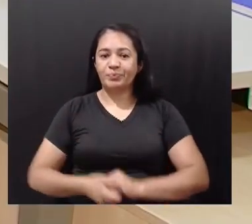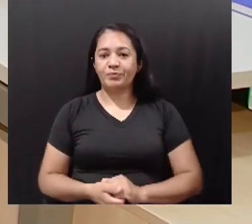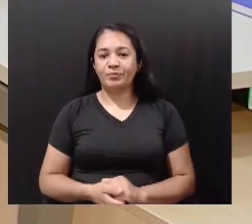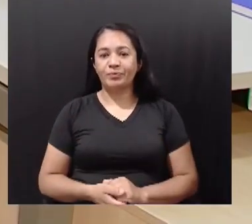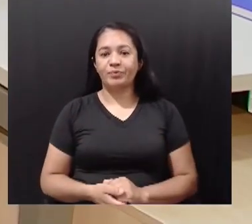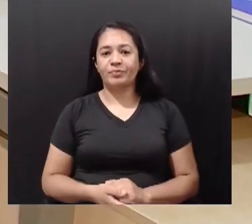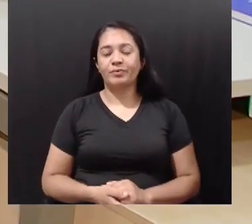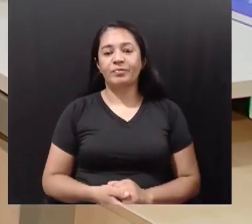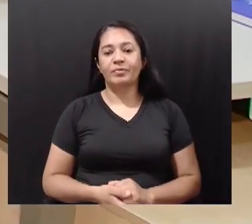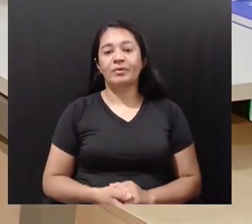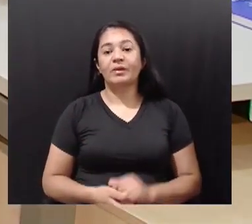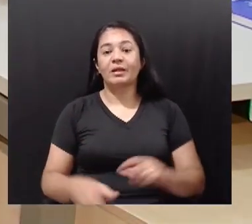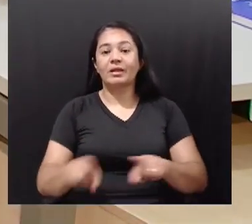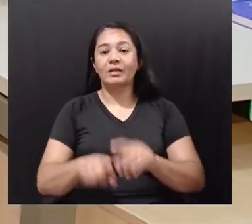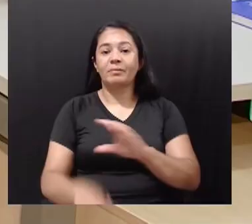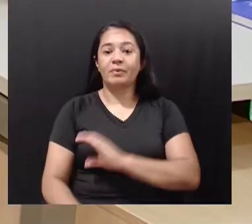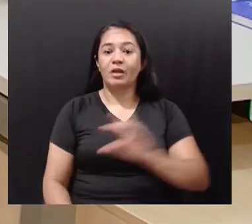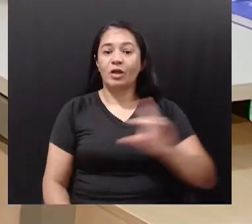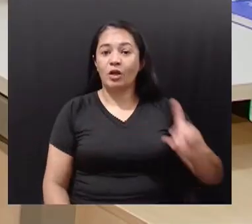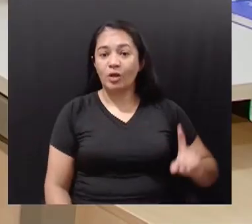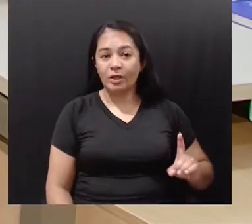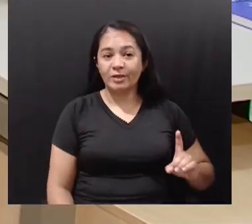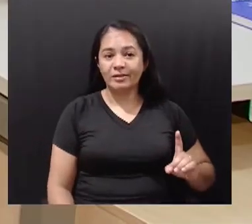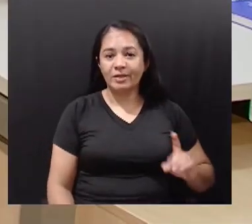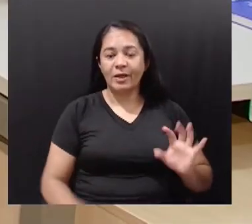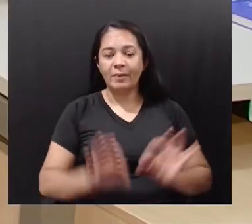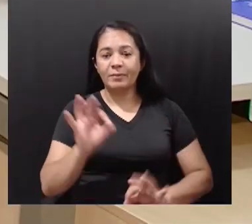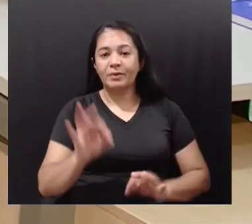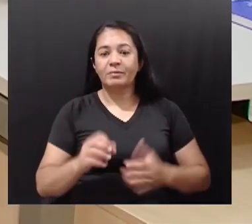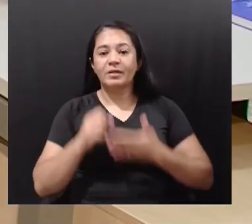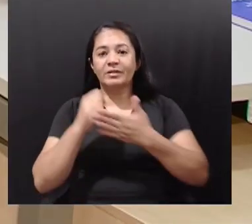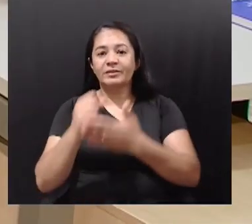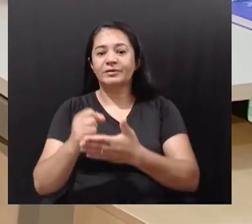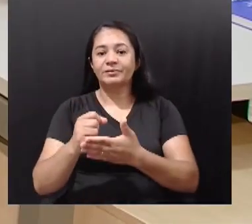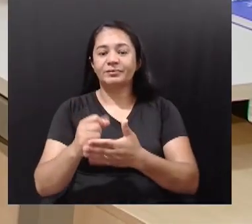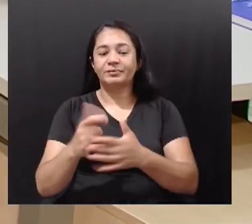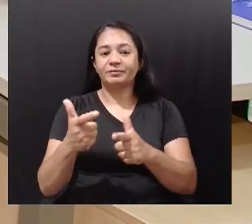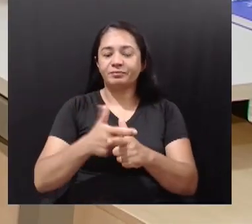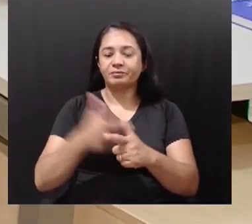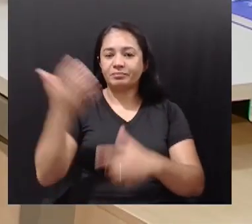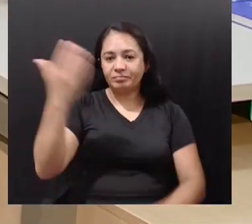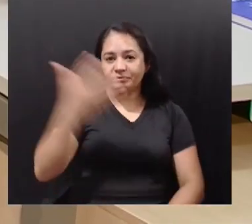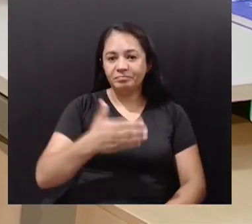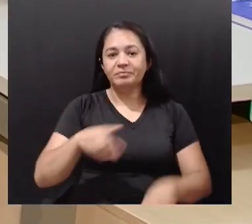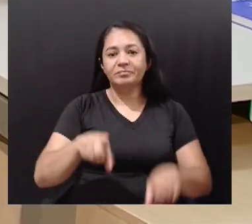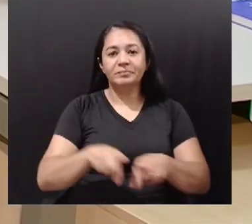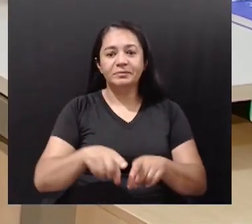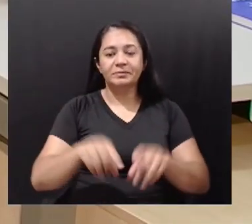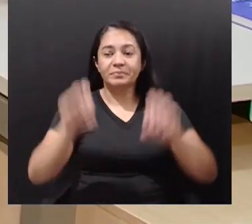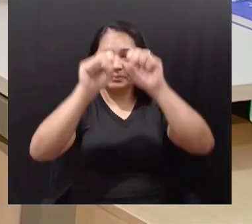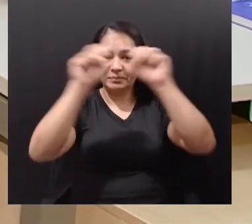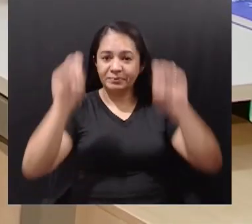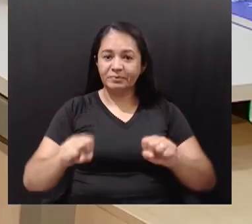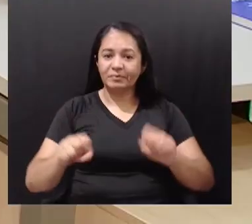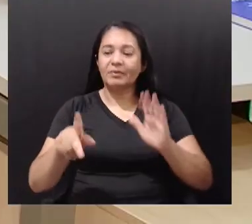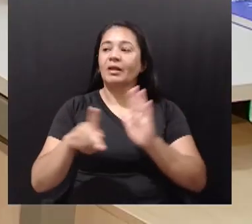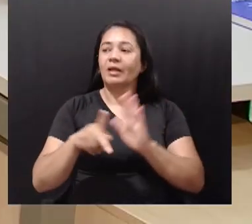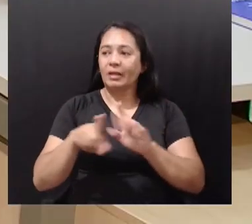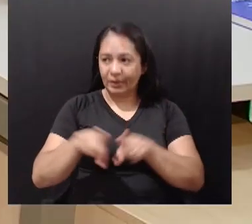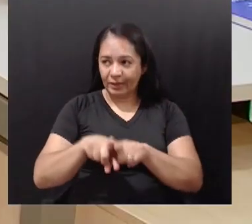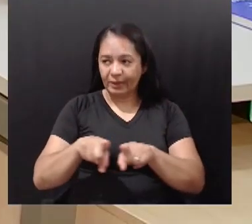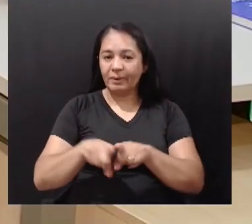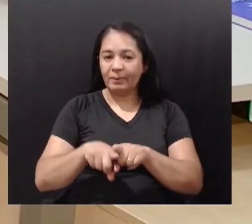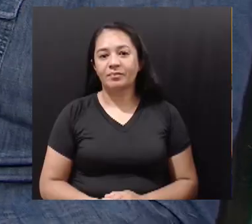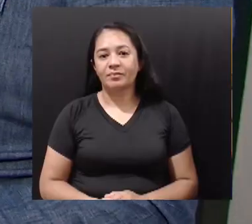e o encaminhamento das prestações anuais de contas e as diligências ao Tribunal de Contas do Estado também é uma atribuição